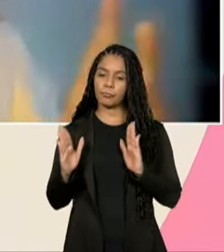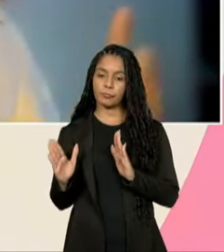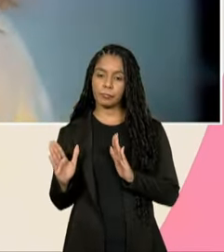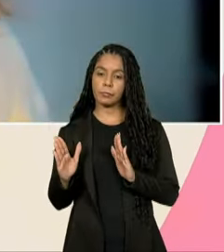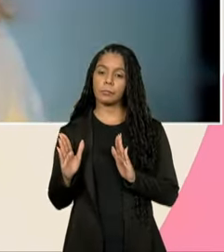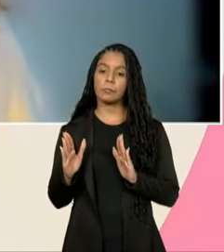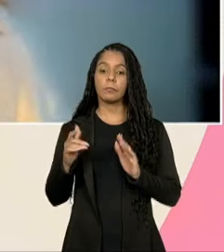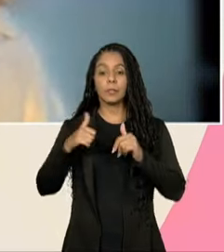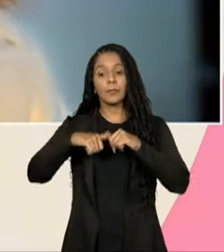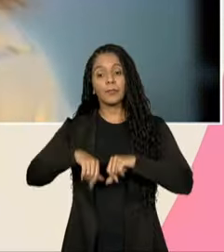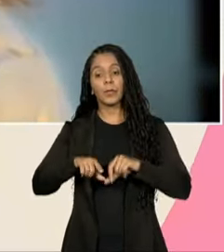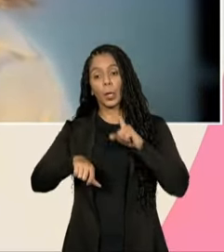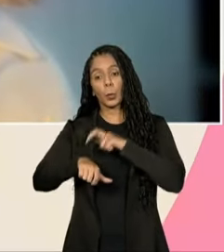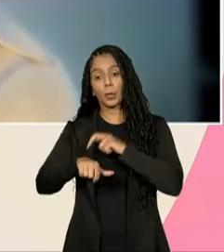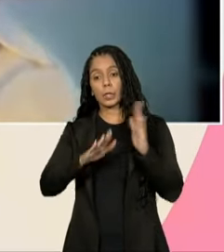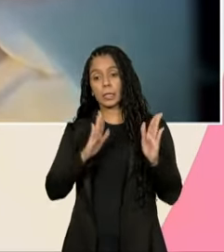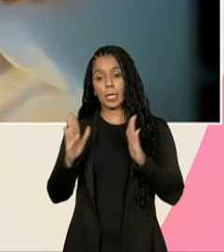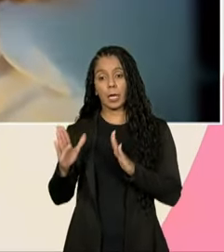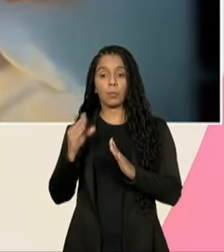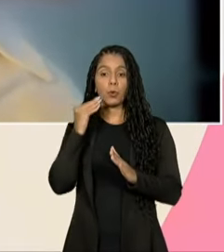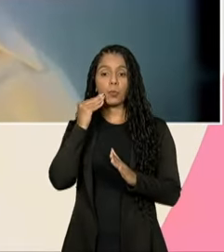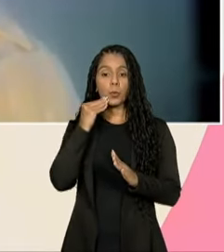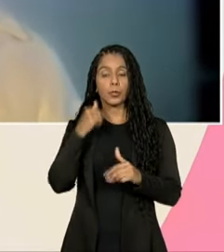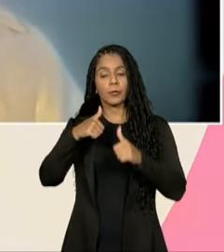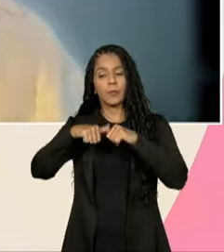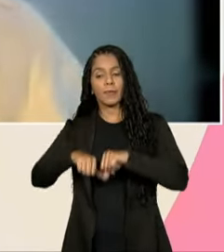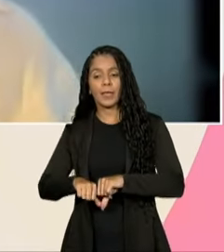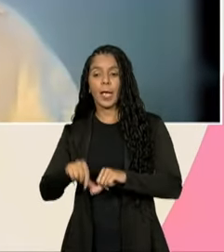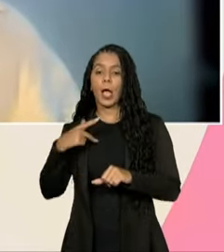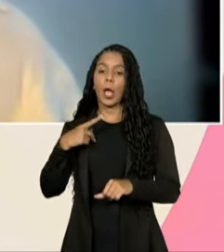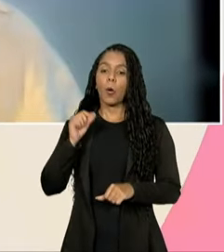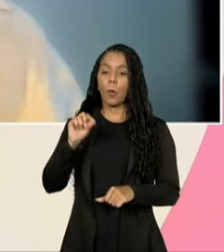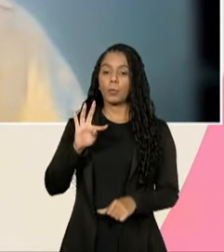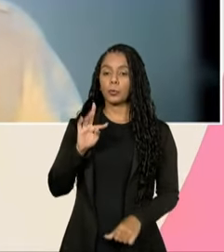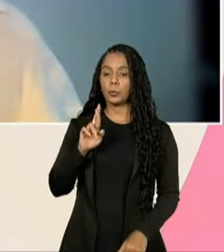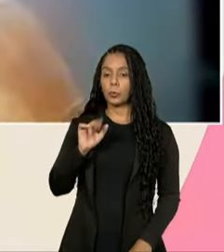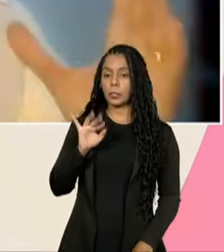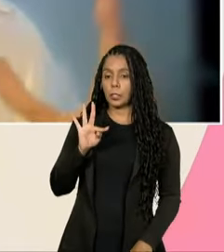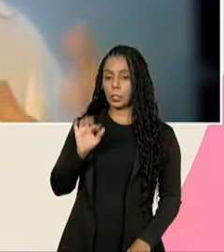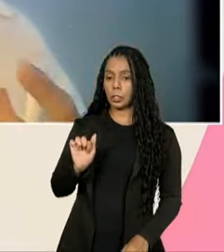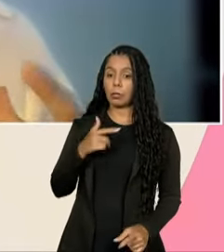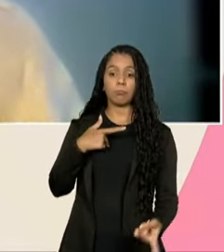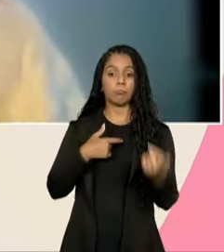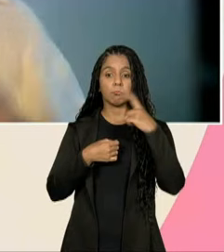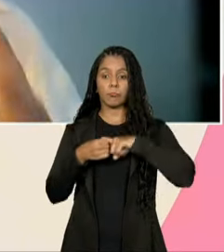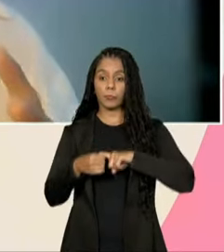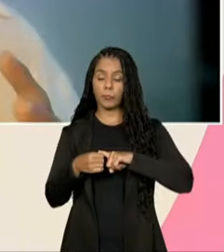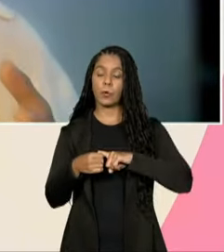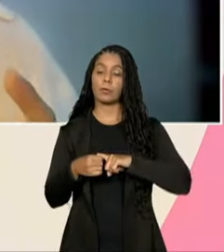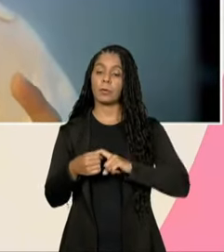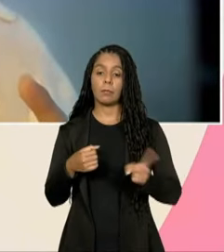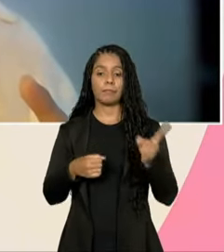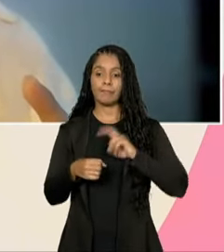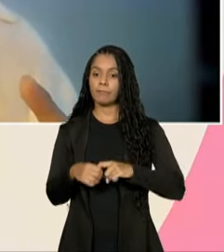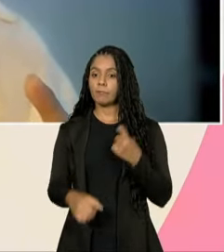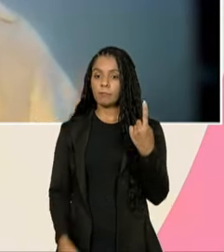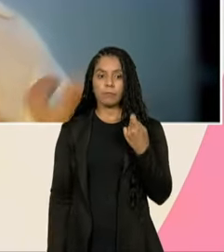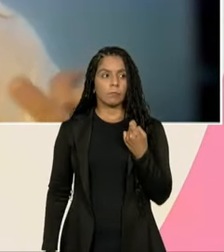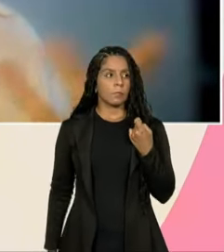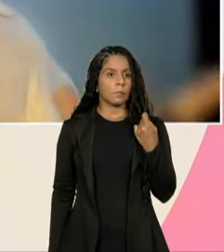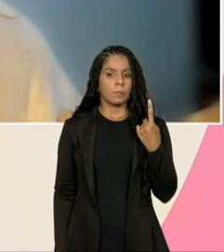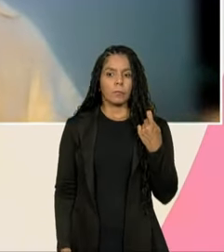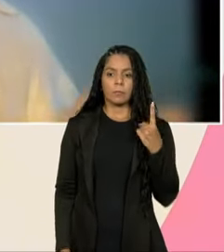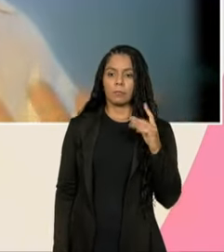eu podia passar fora como turista, né? E retornei. Quando eu retornei, é isso, é você por si, né?